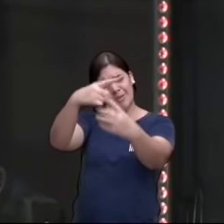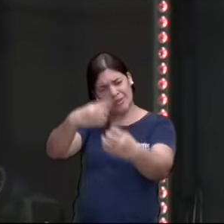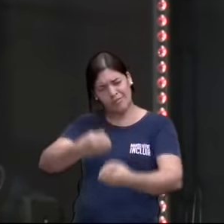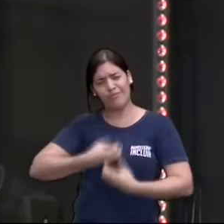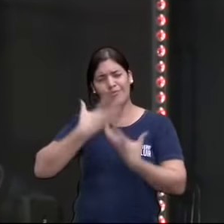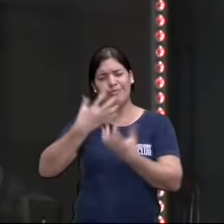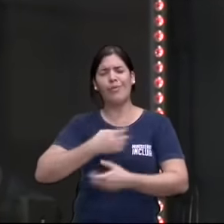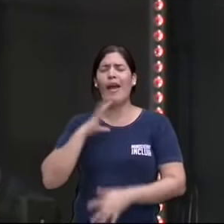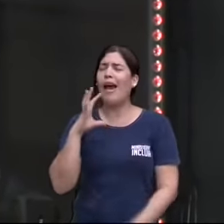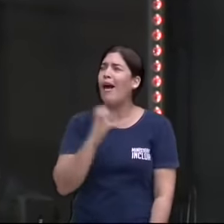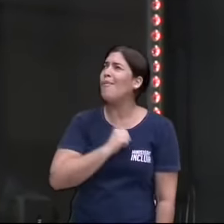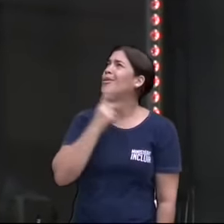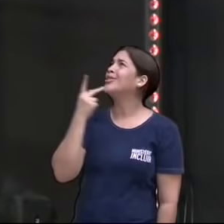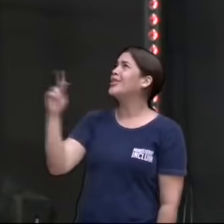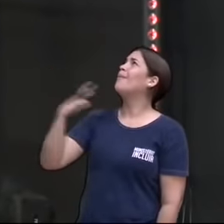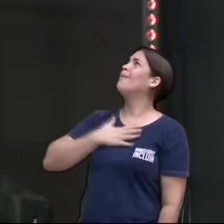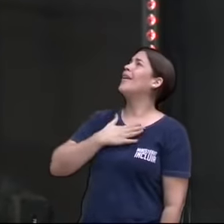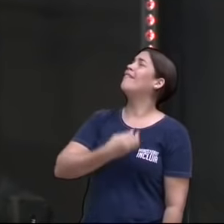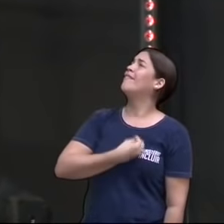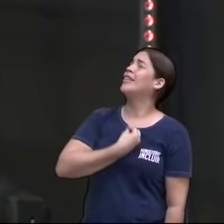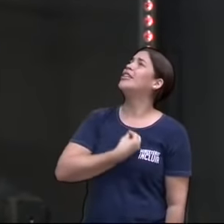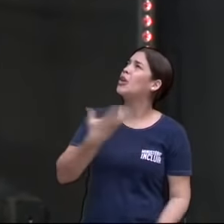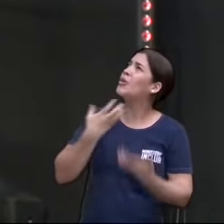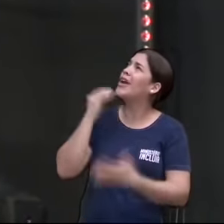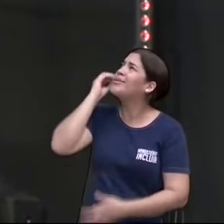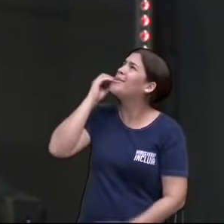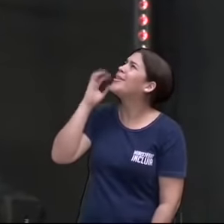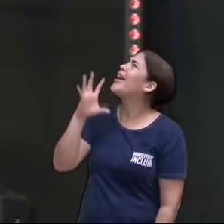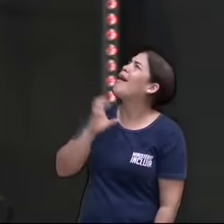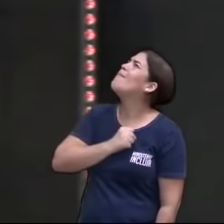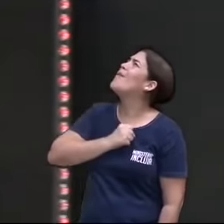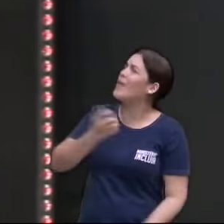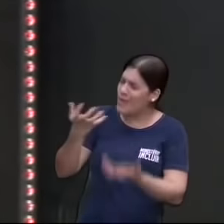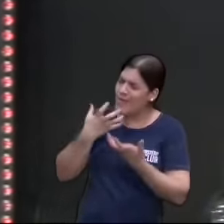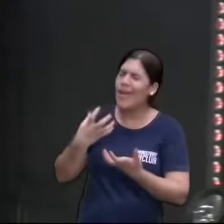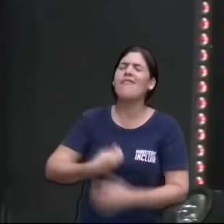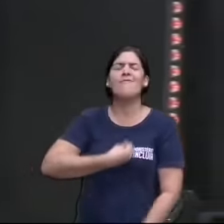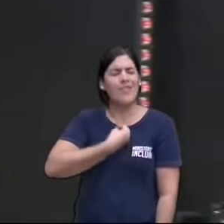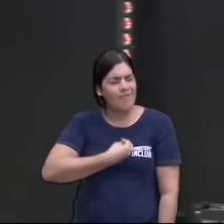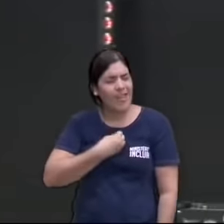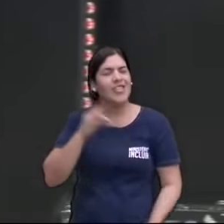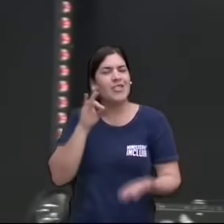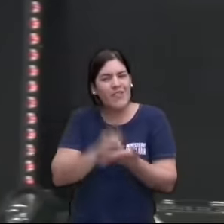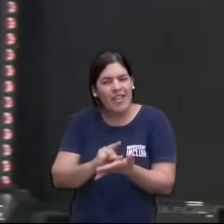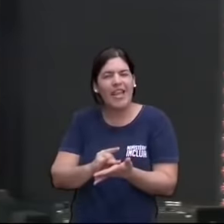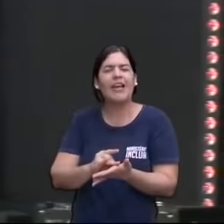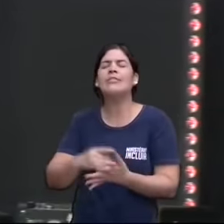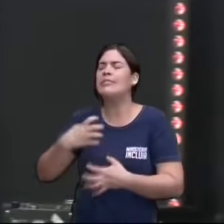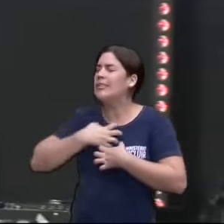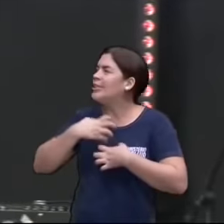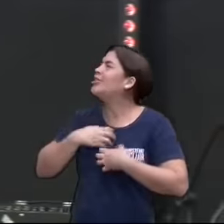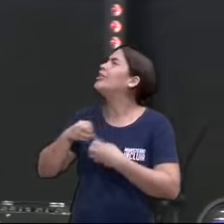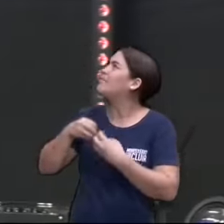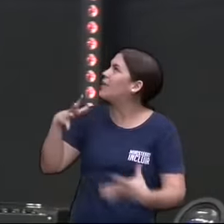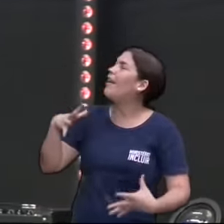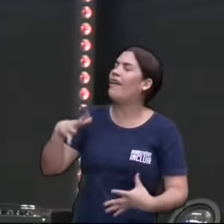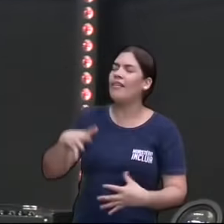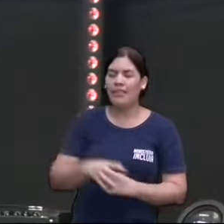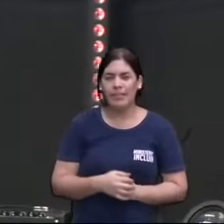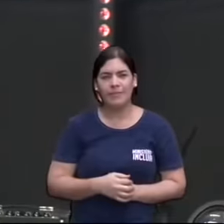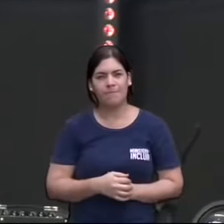vida. E eu quero viver esse amor. Eu quero viver essa generosidade. Eu quero viver esse milagre. Curve a